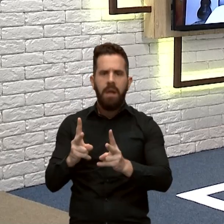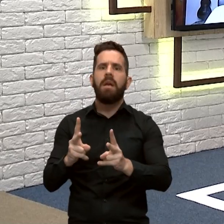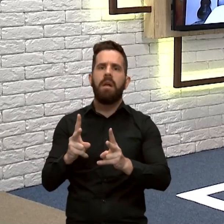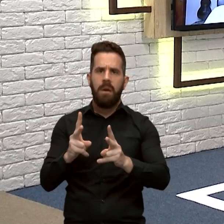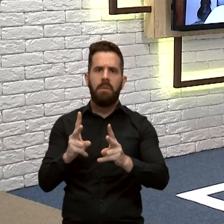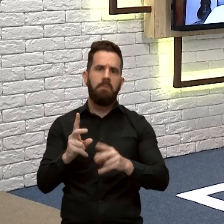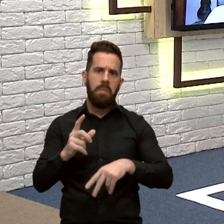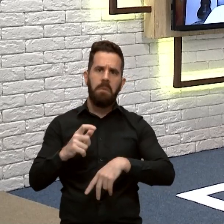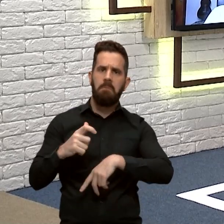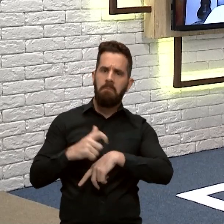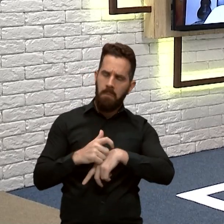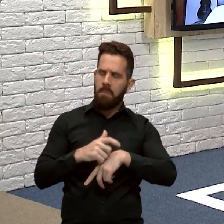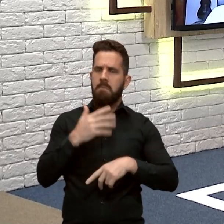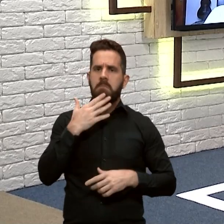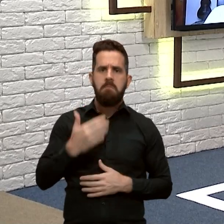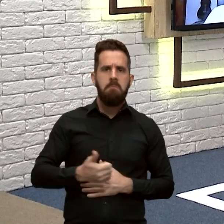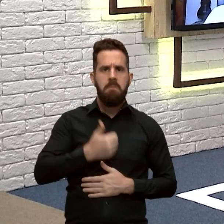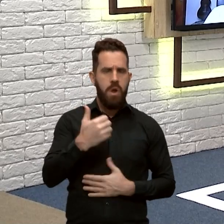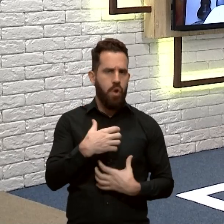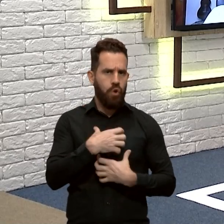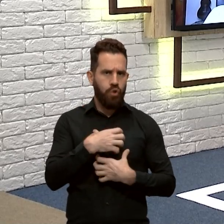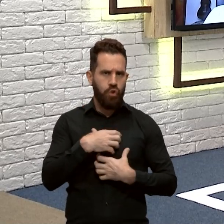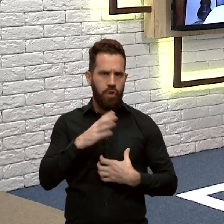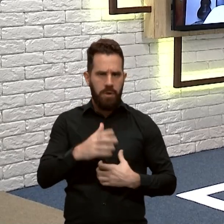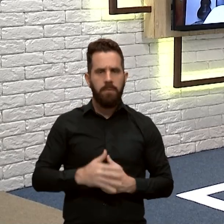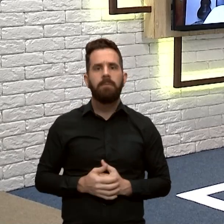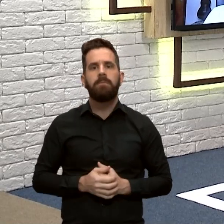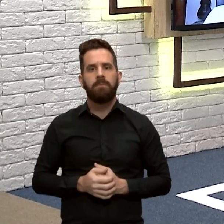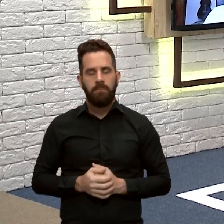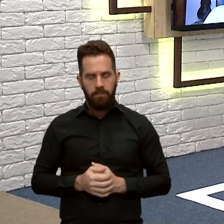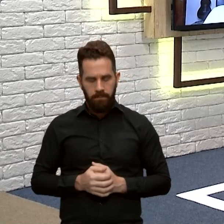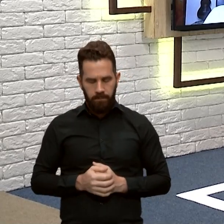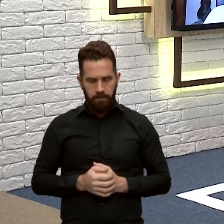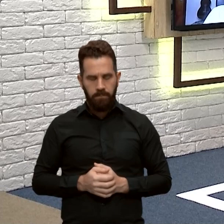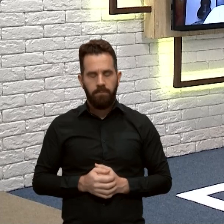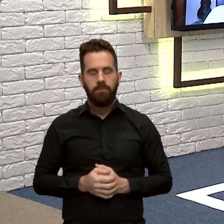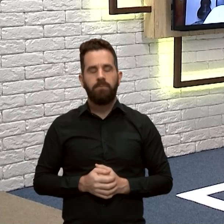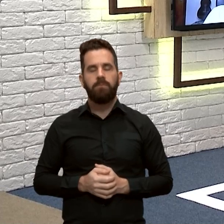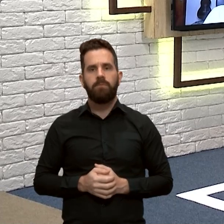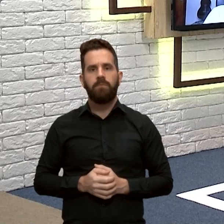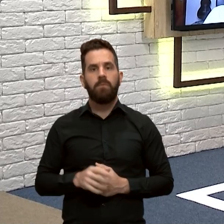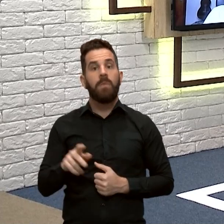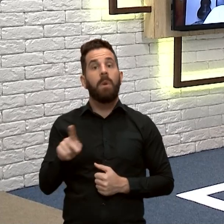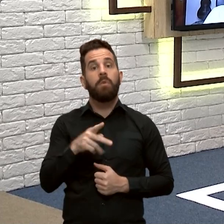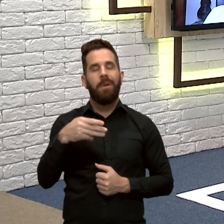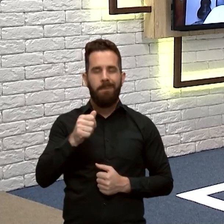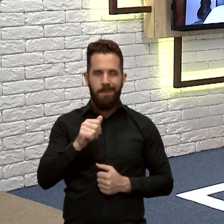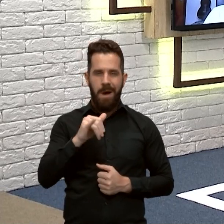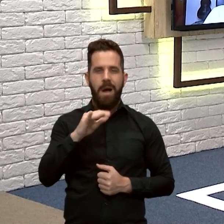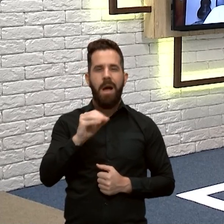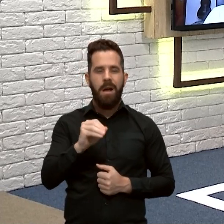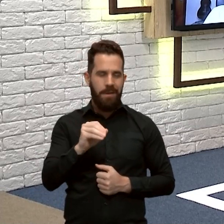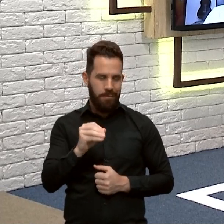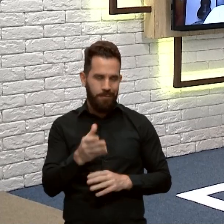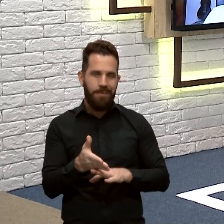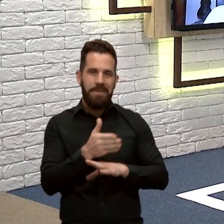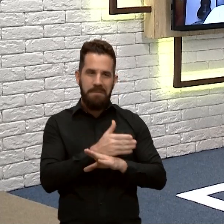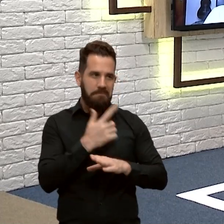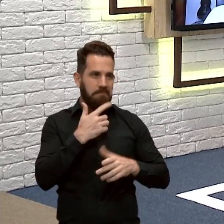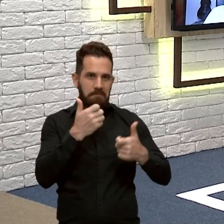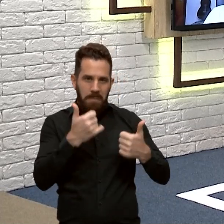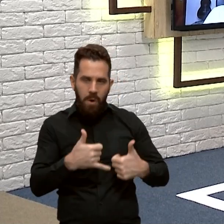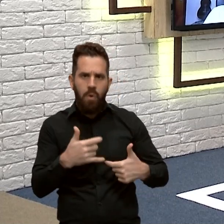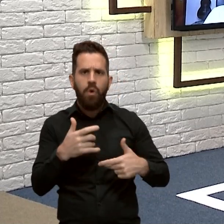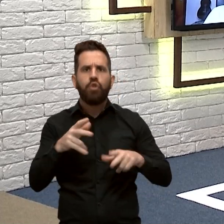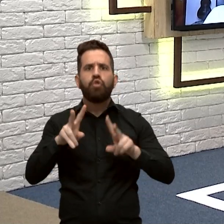da melhor forma possível, né? Professor Maico, Fernando citou que o senhor desenvolve um projeto com assentamentos, né?